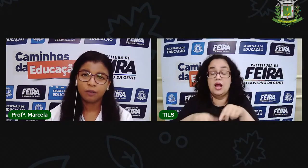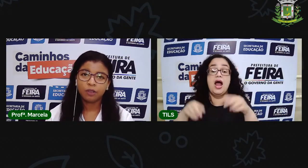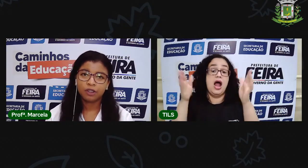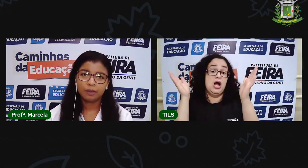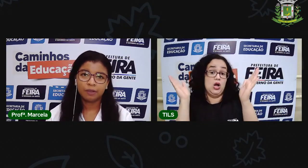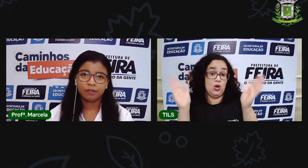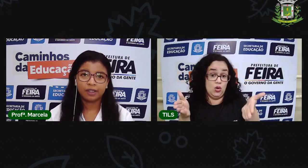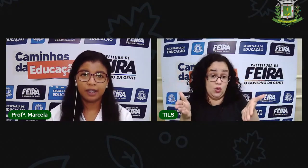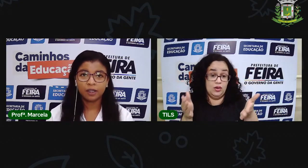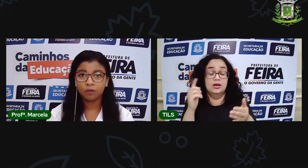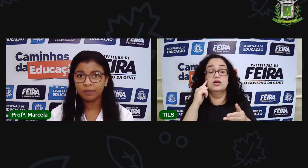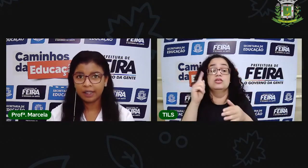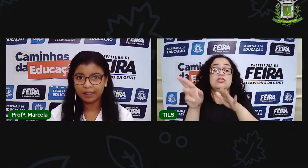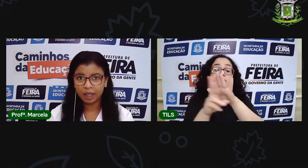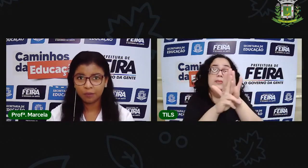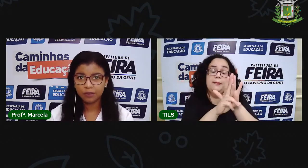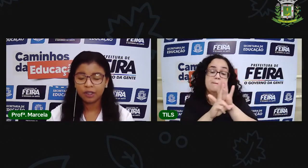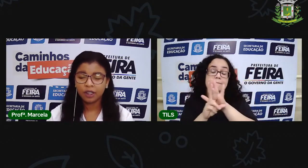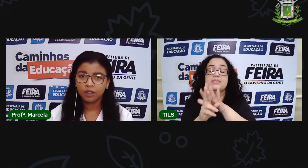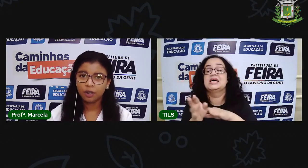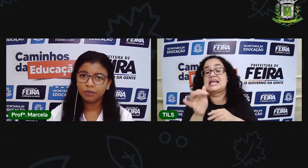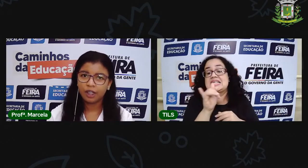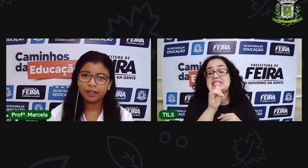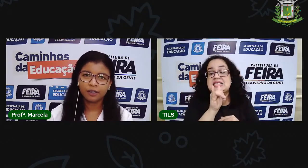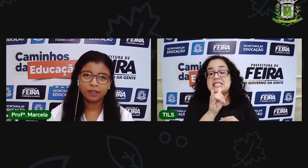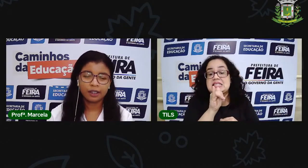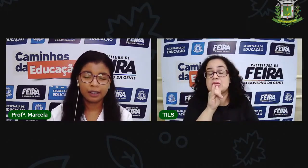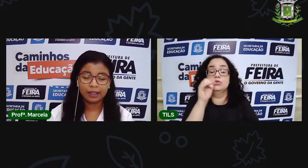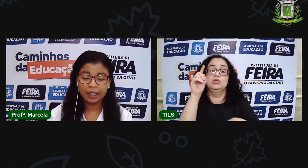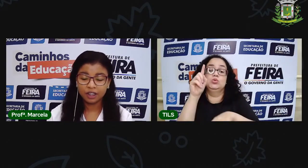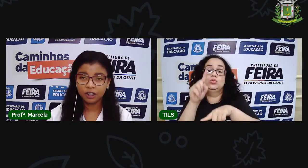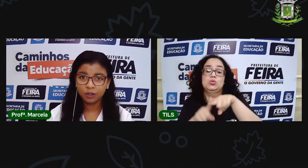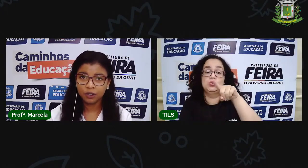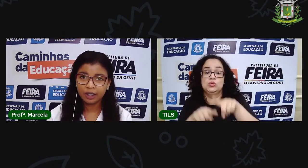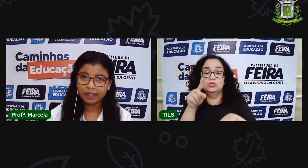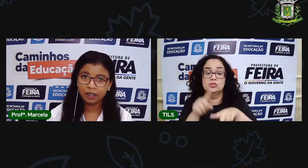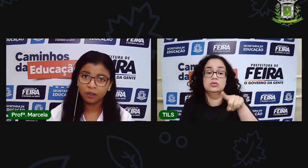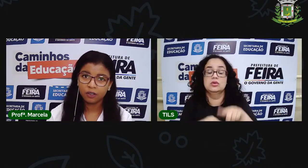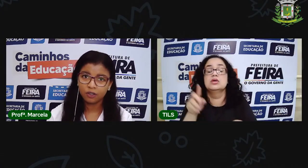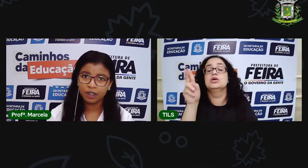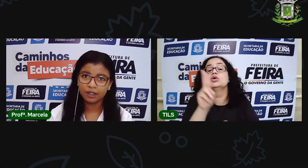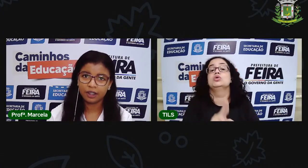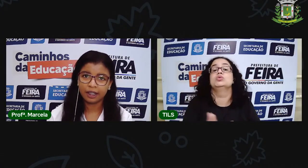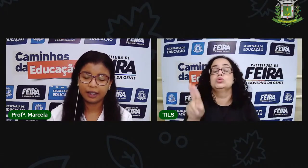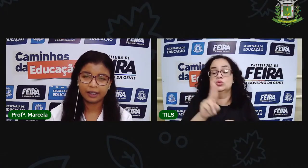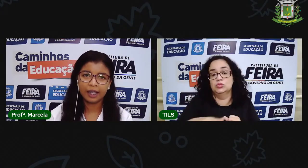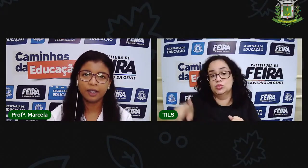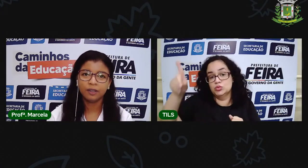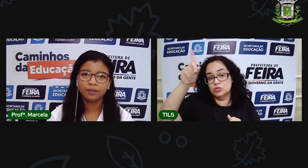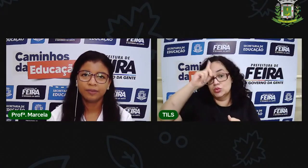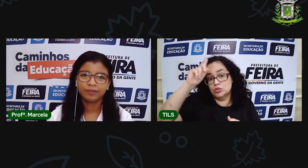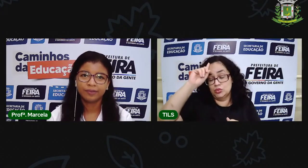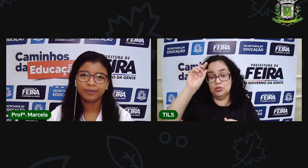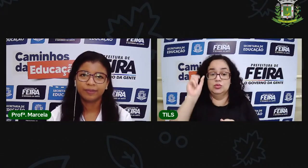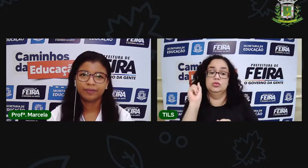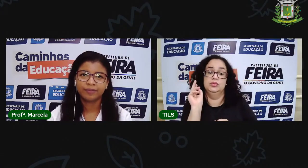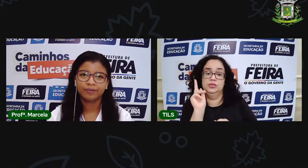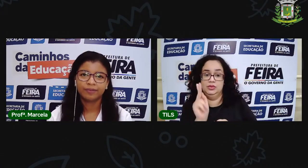eu vou mostrar para vocês alguns exemplos de objetos que a gente utiliza no nosso dia a dia. Tá certo?